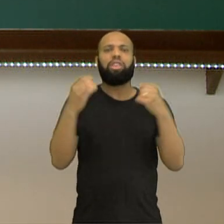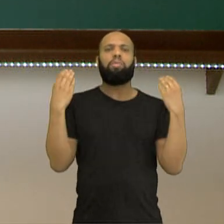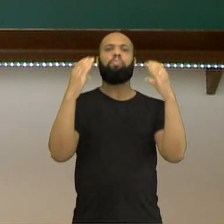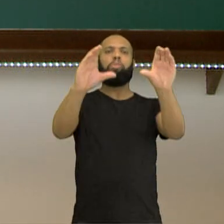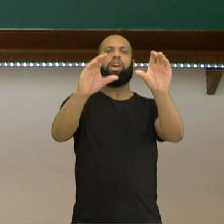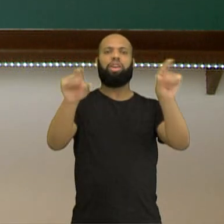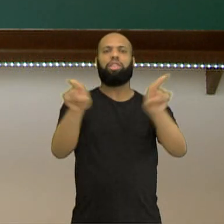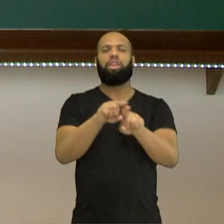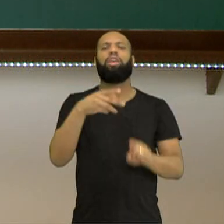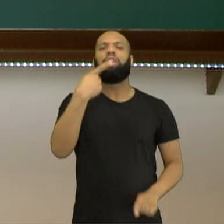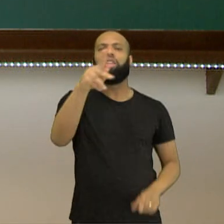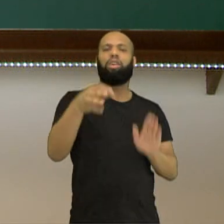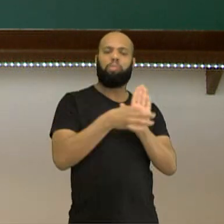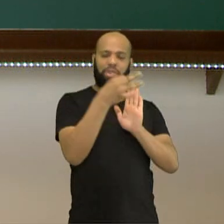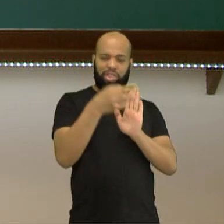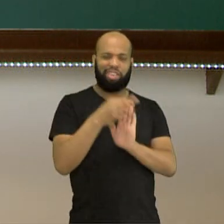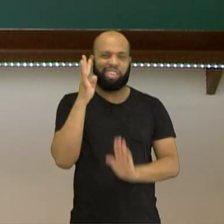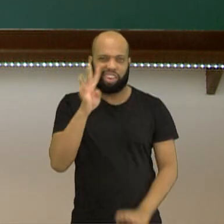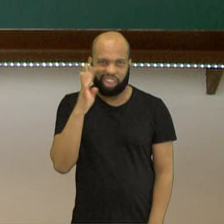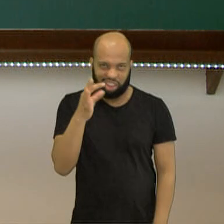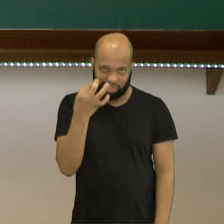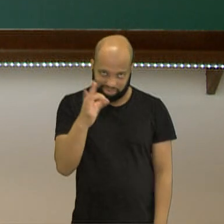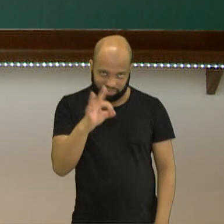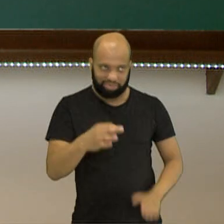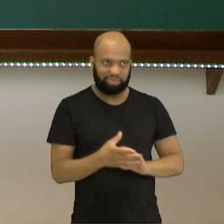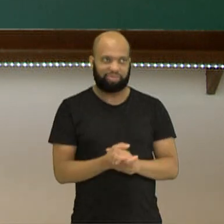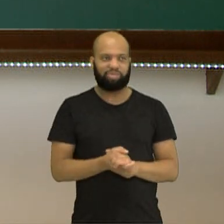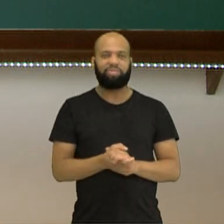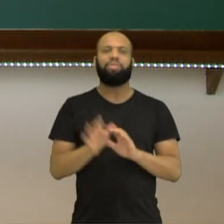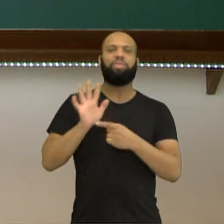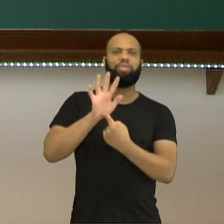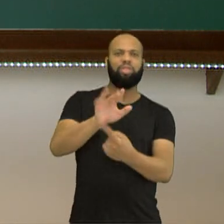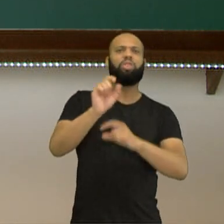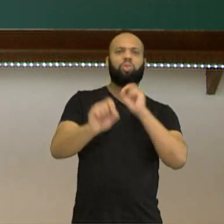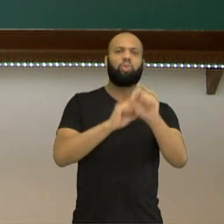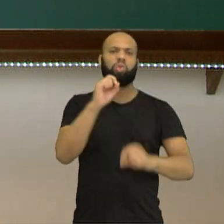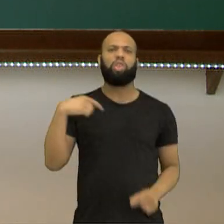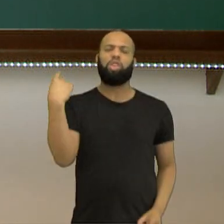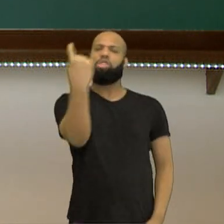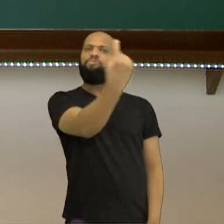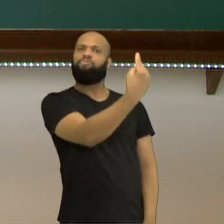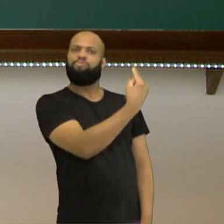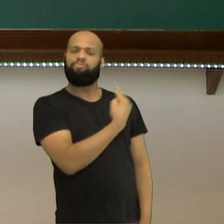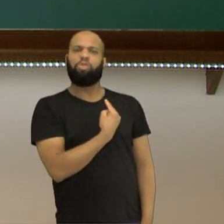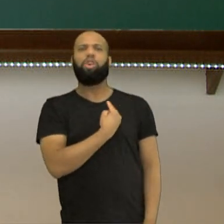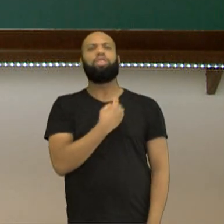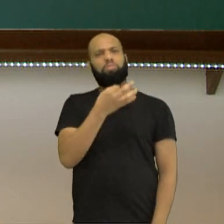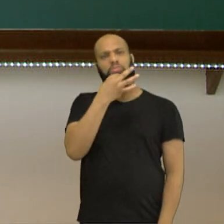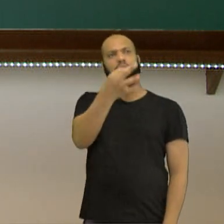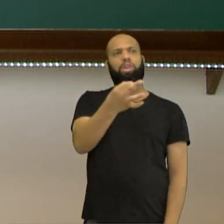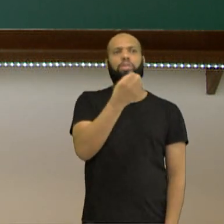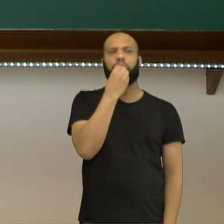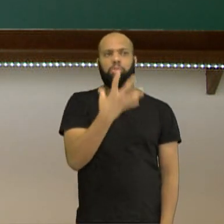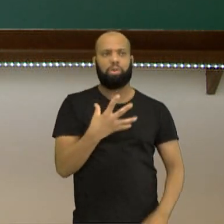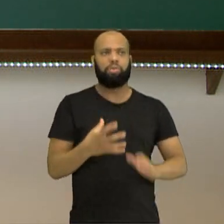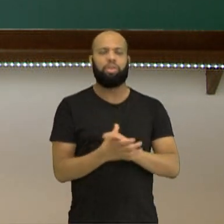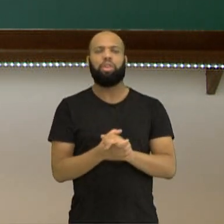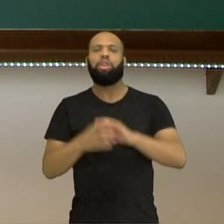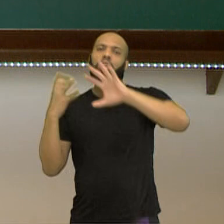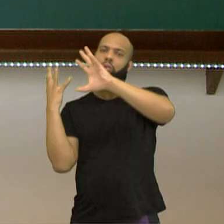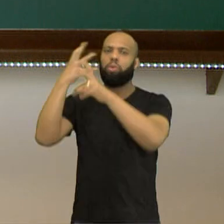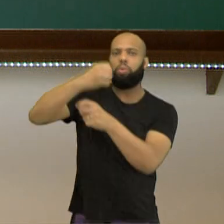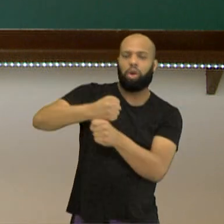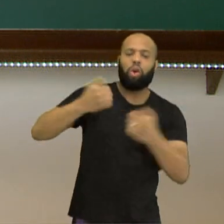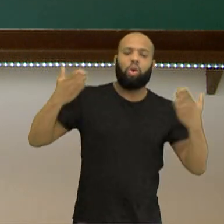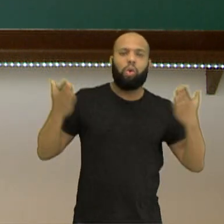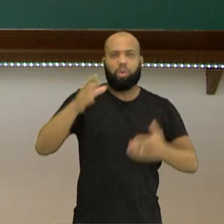fala. É legal isso, né? Mostrar a nossa voz é muito bom.